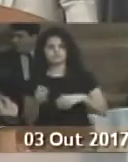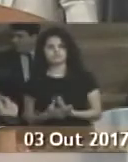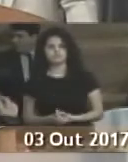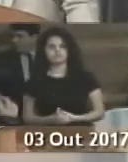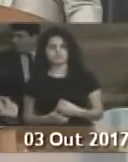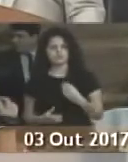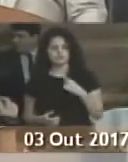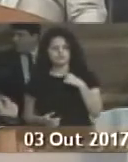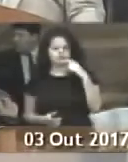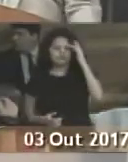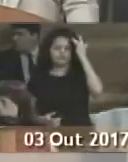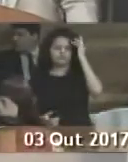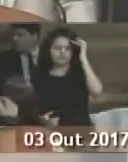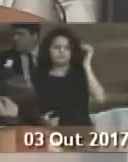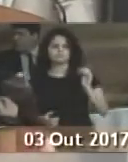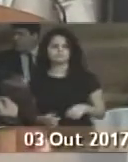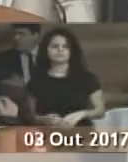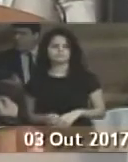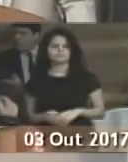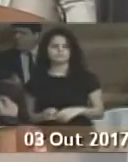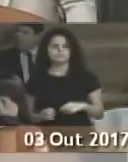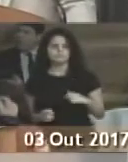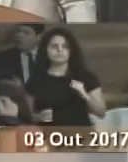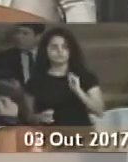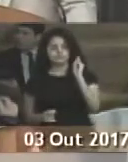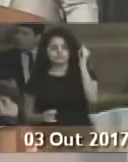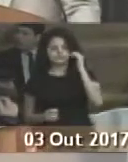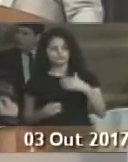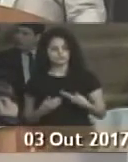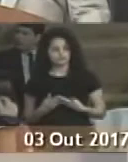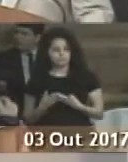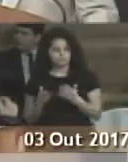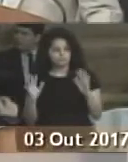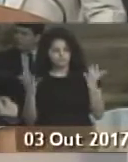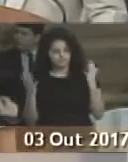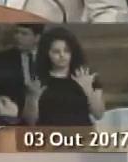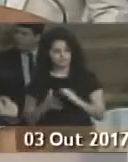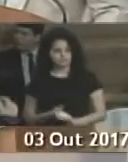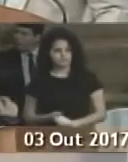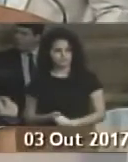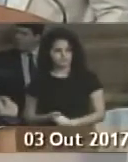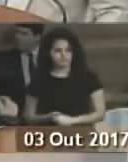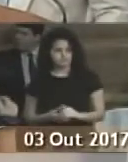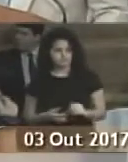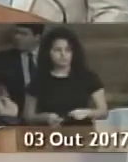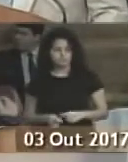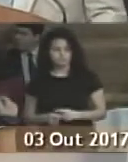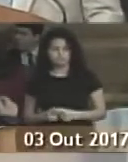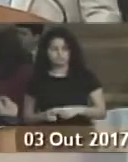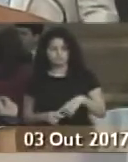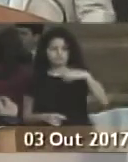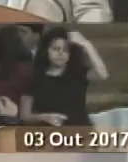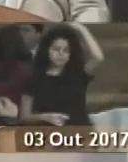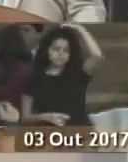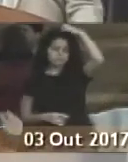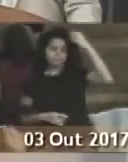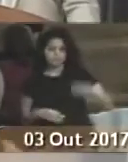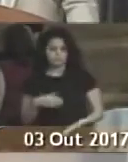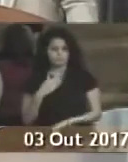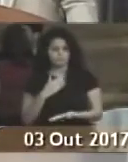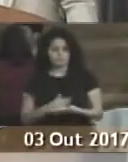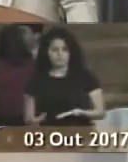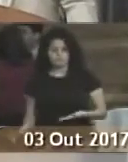homenagem, porque no mundo que nós vivemos hoje, principalmente Angra dos Reis, onde nós estamos perdendo o nosso jovem para o mundo